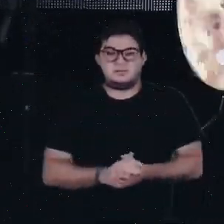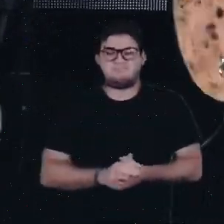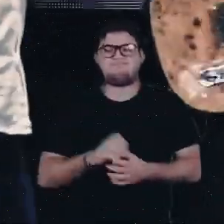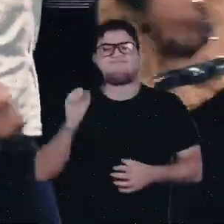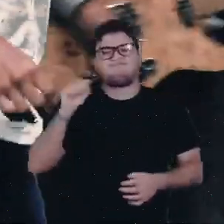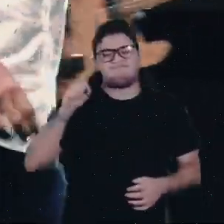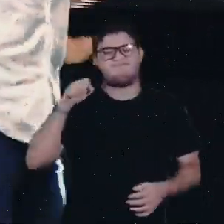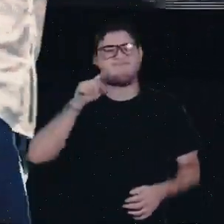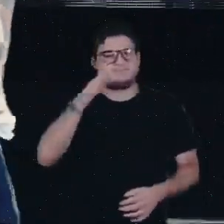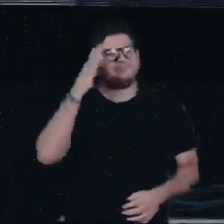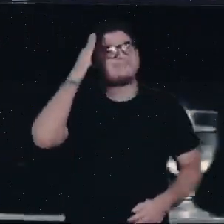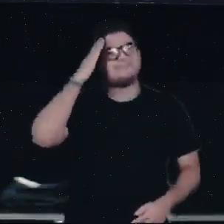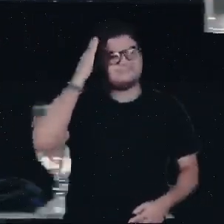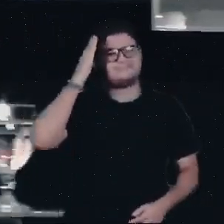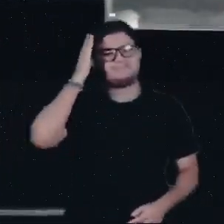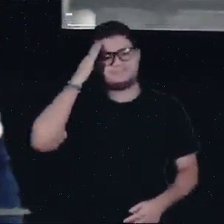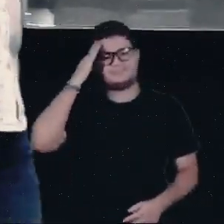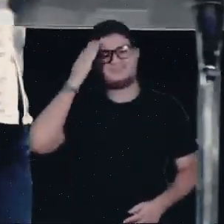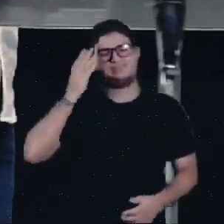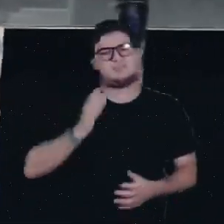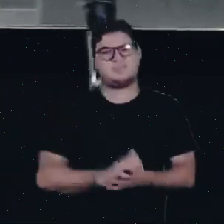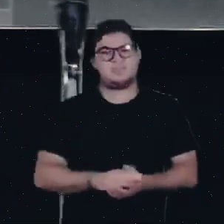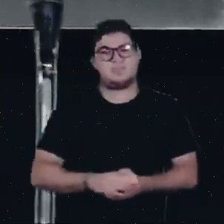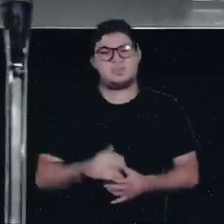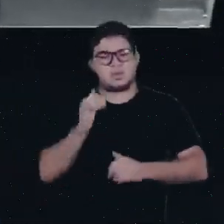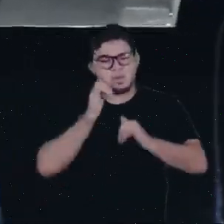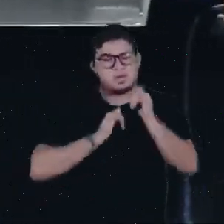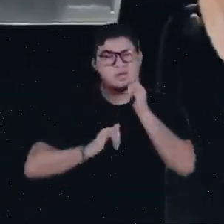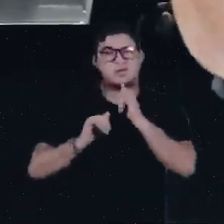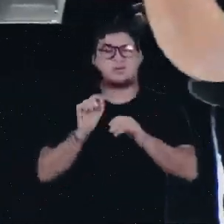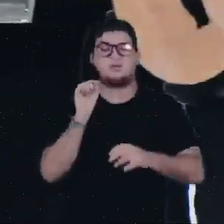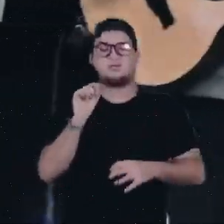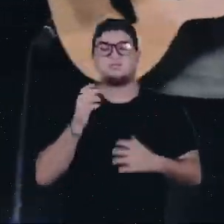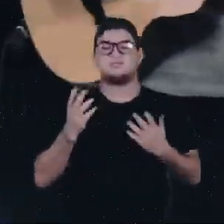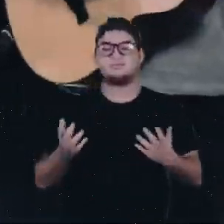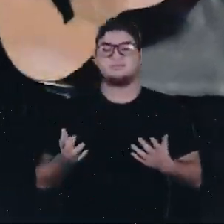É isso aí que você está pensando. Mas deixa eu dizer...